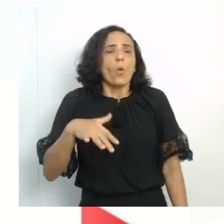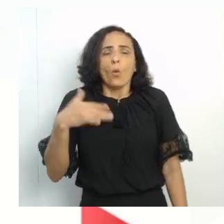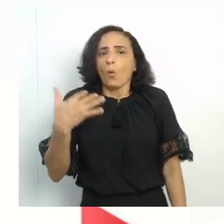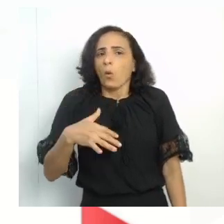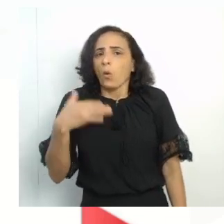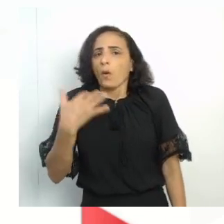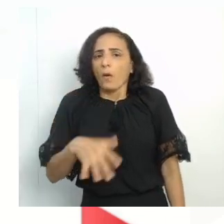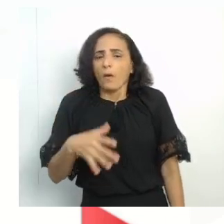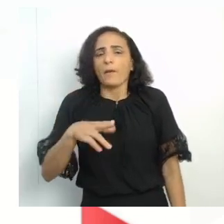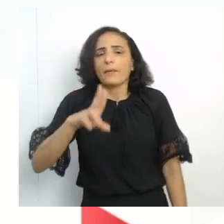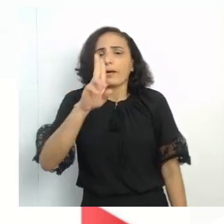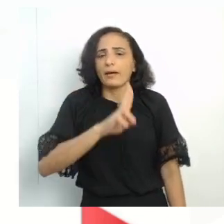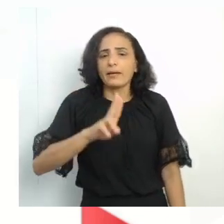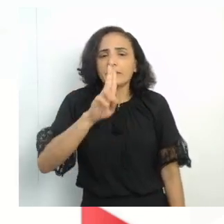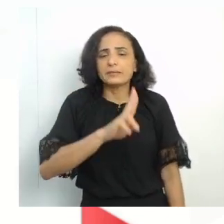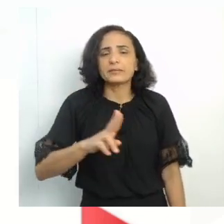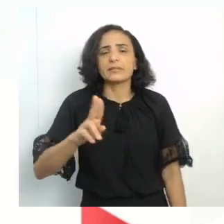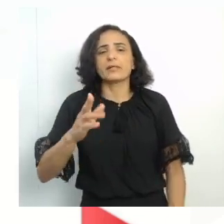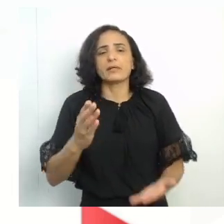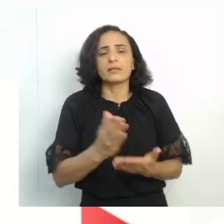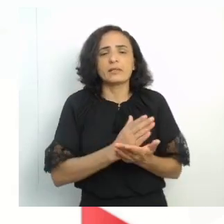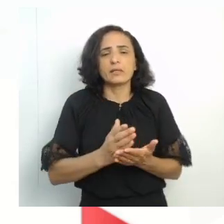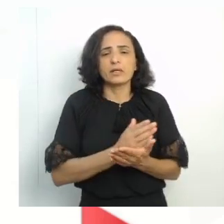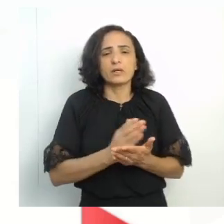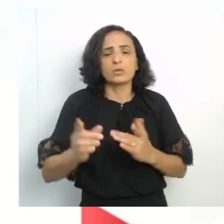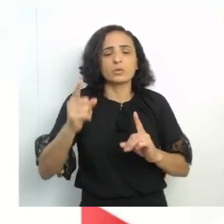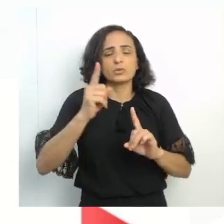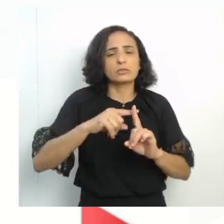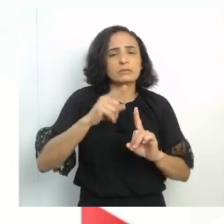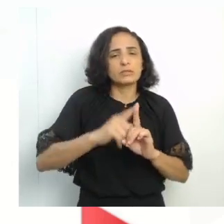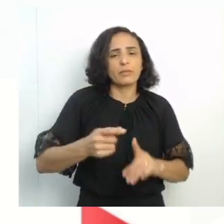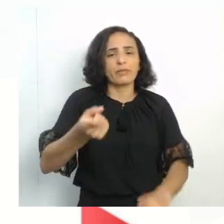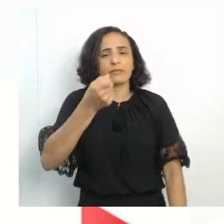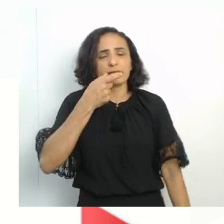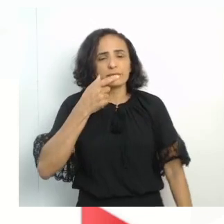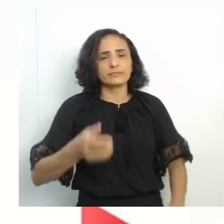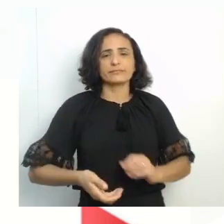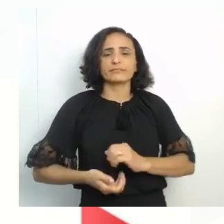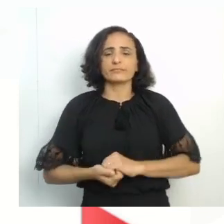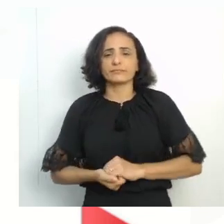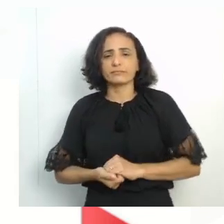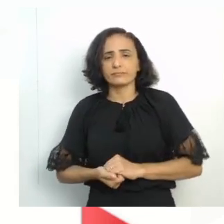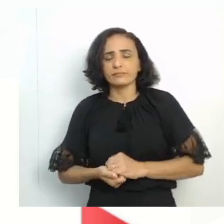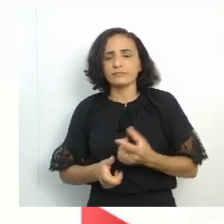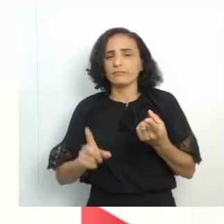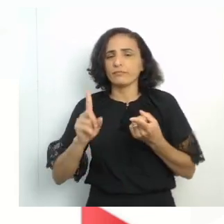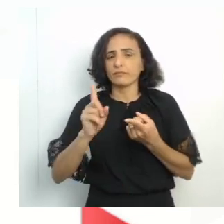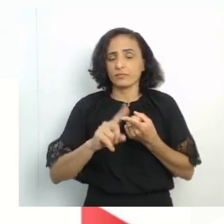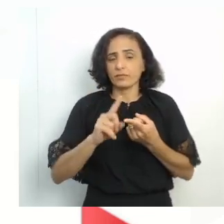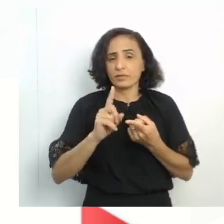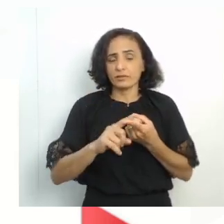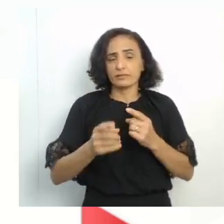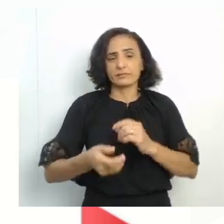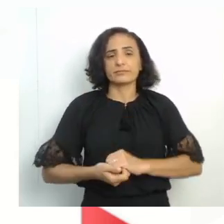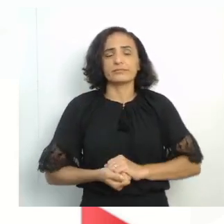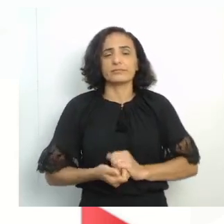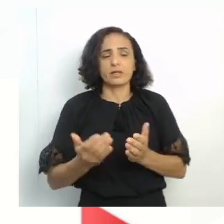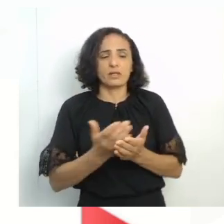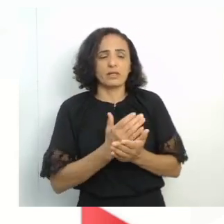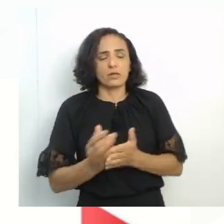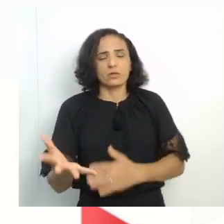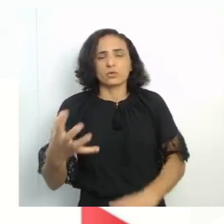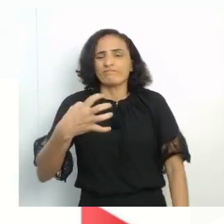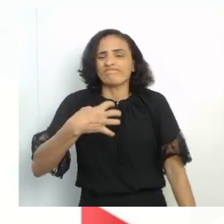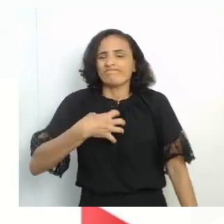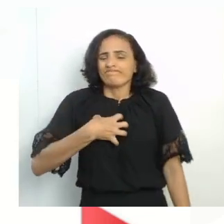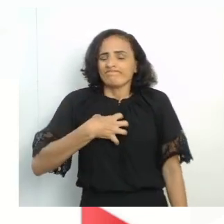tem uma dificuldade de controlar o consumo, né? Tem também os sinais e sintomas, né,